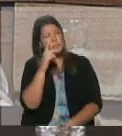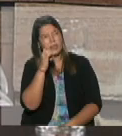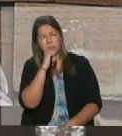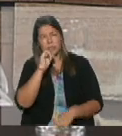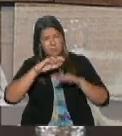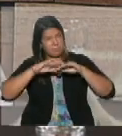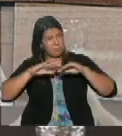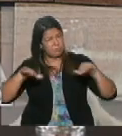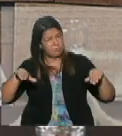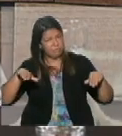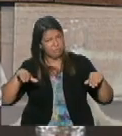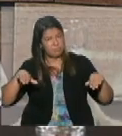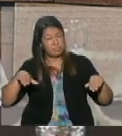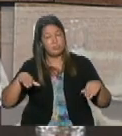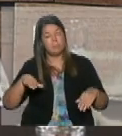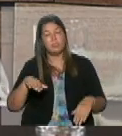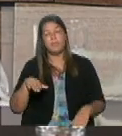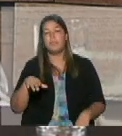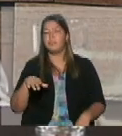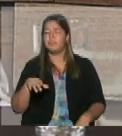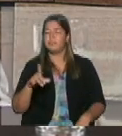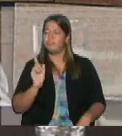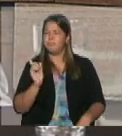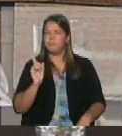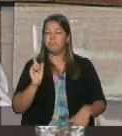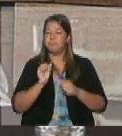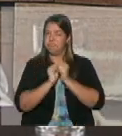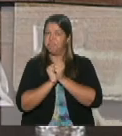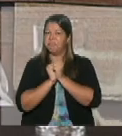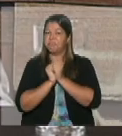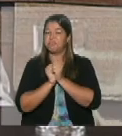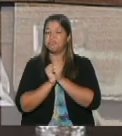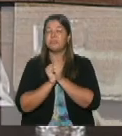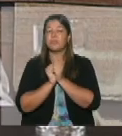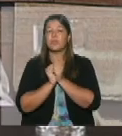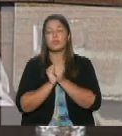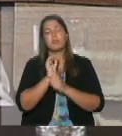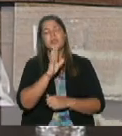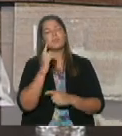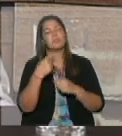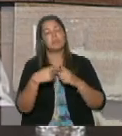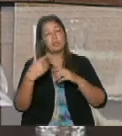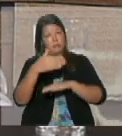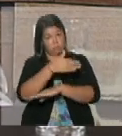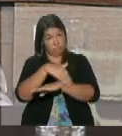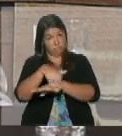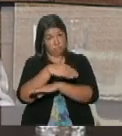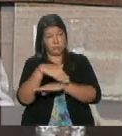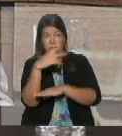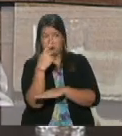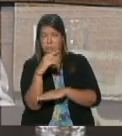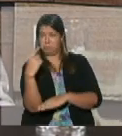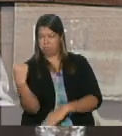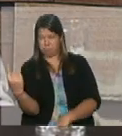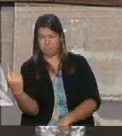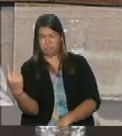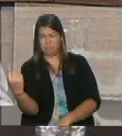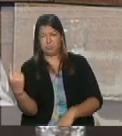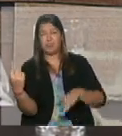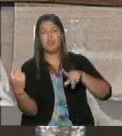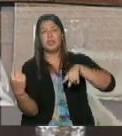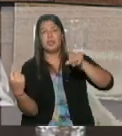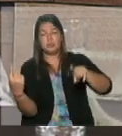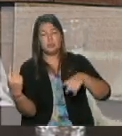falei assim, não, eles vivem muito bem. E por que o seu endereço é um? Porque na ficha meu endereço era um e o endereço deles era